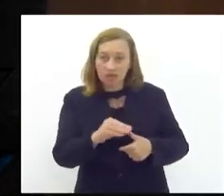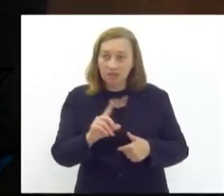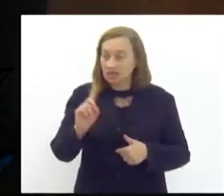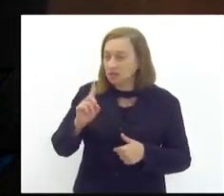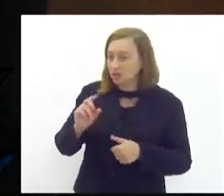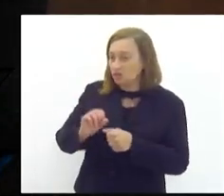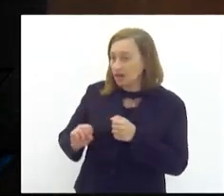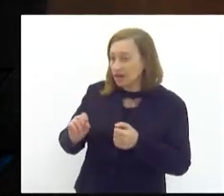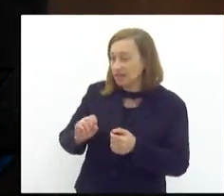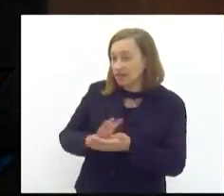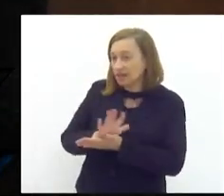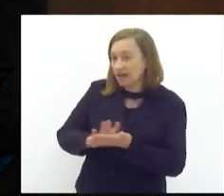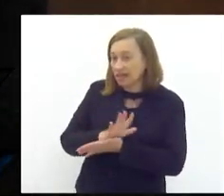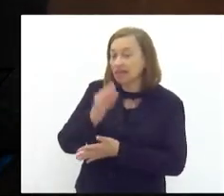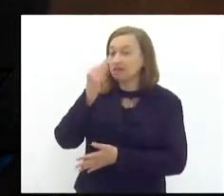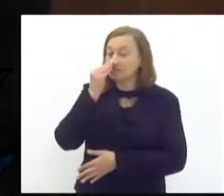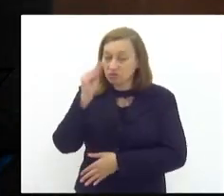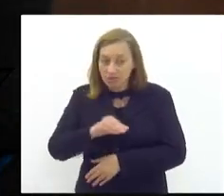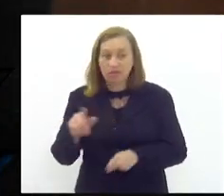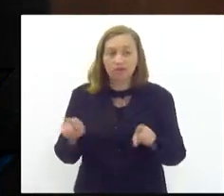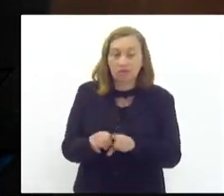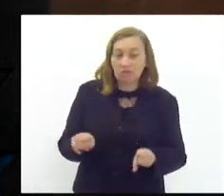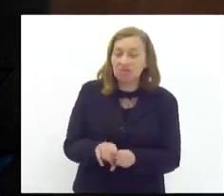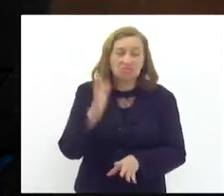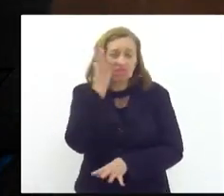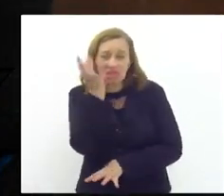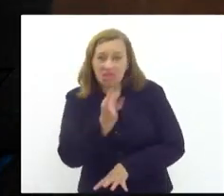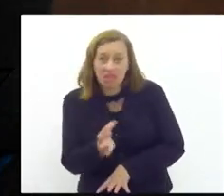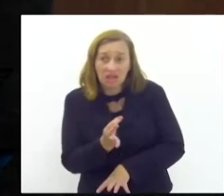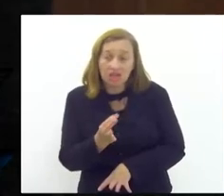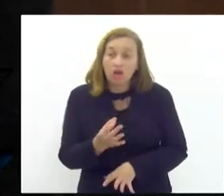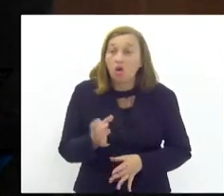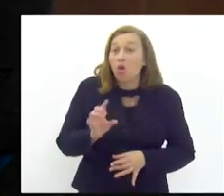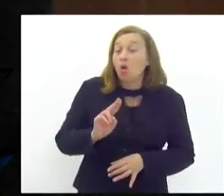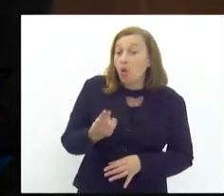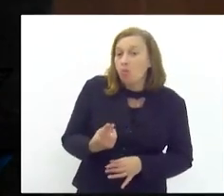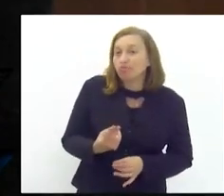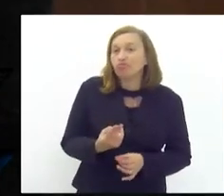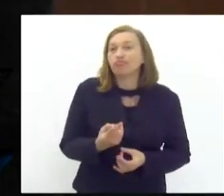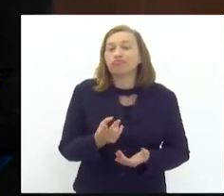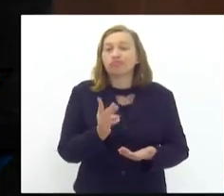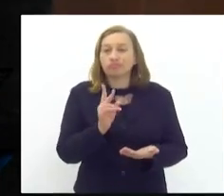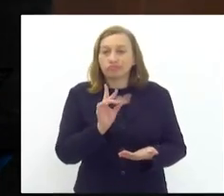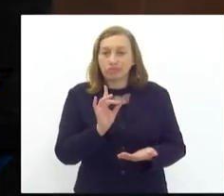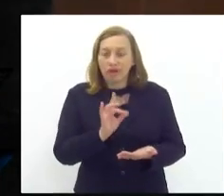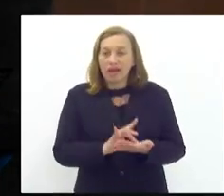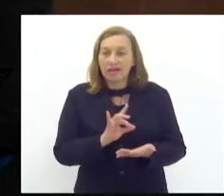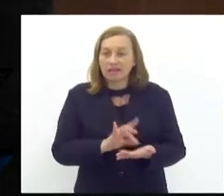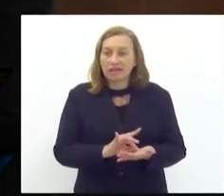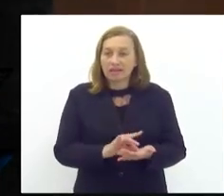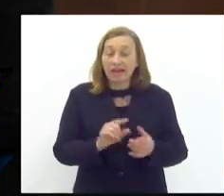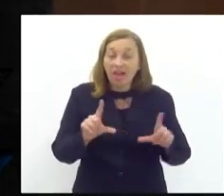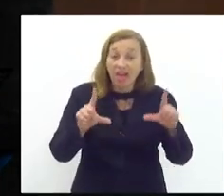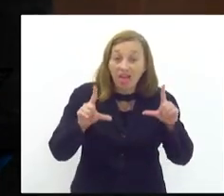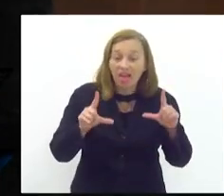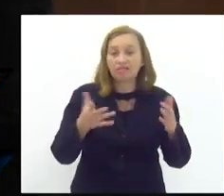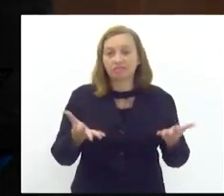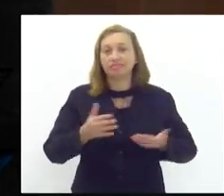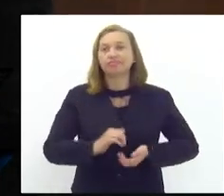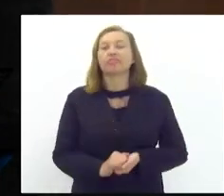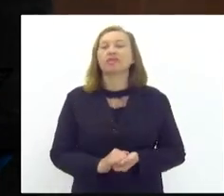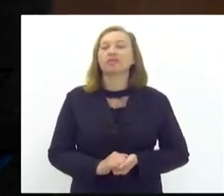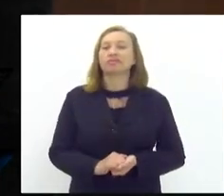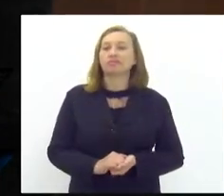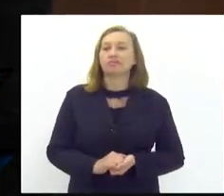e não dá para se entender Aonde quer chegar ou se quer se vender na realidade uma mídia Essa é a grande realidade e